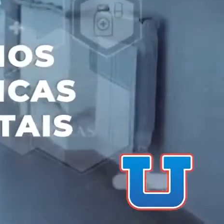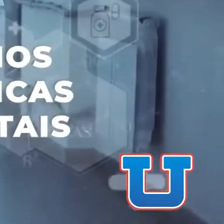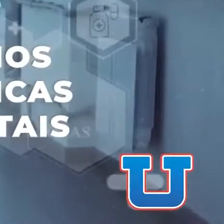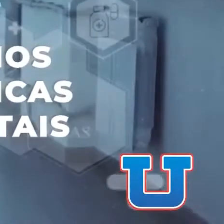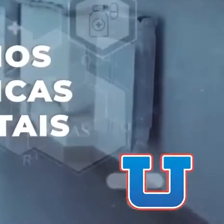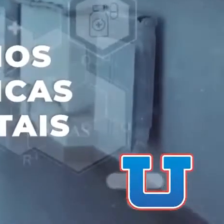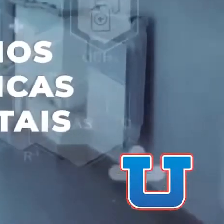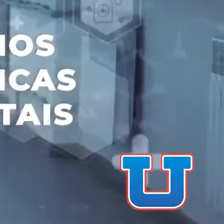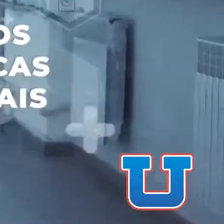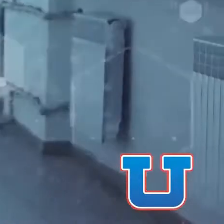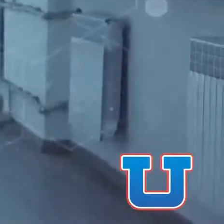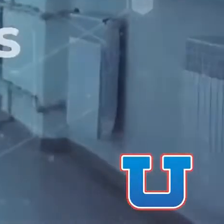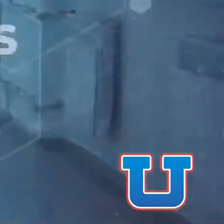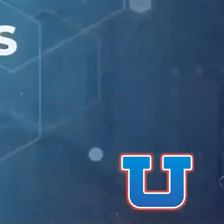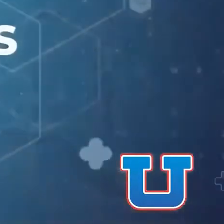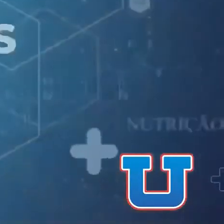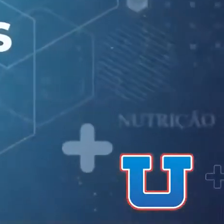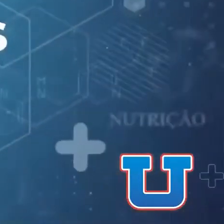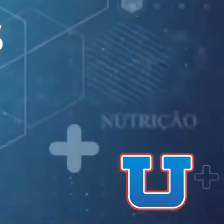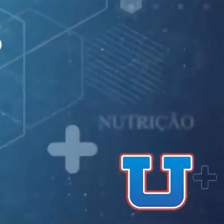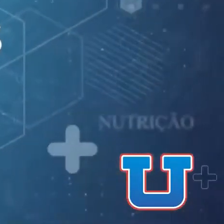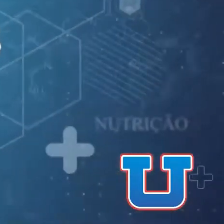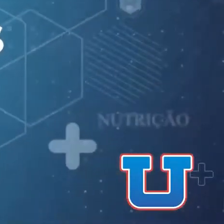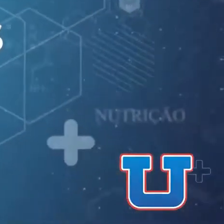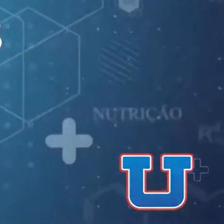faça já sua inscrição. Informações pelo fone